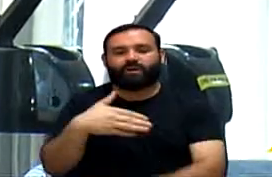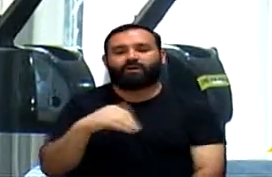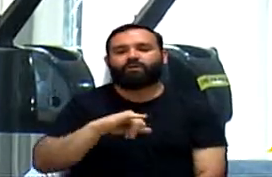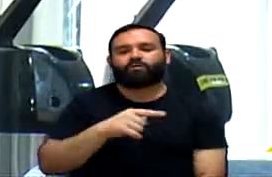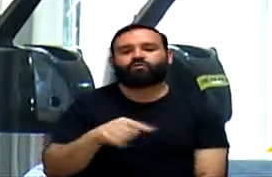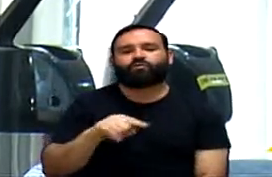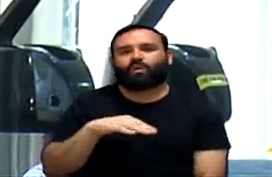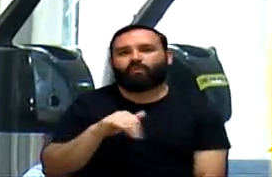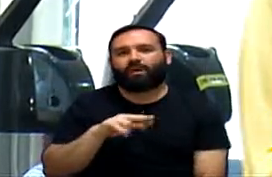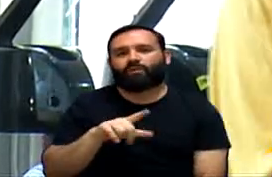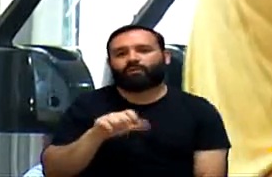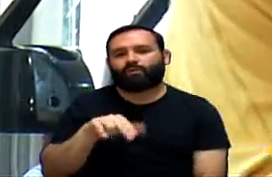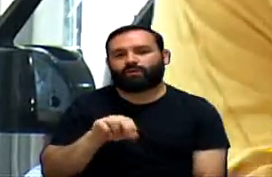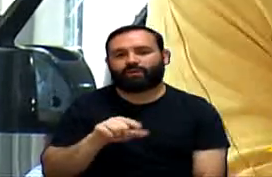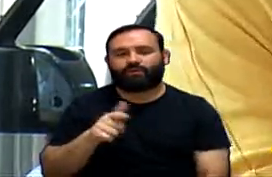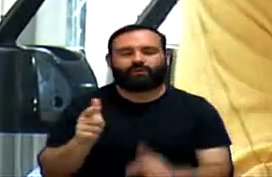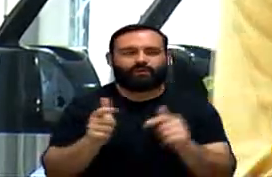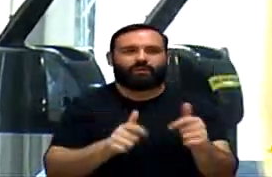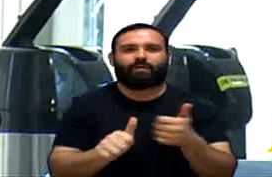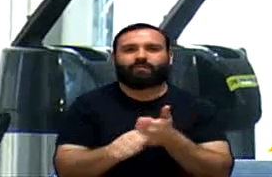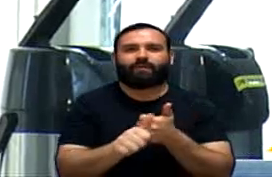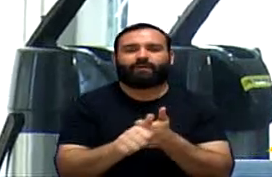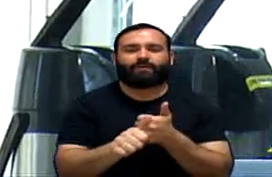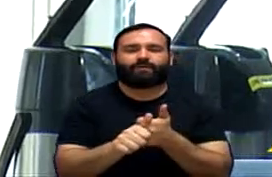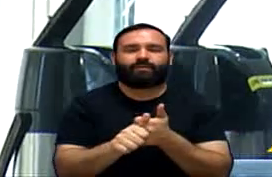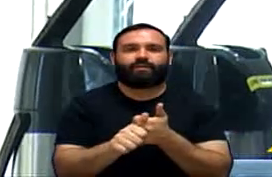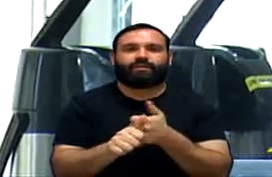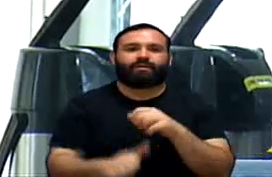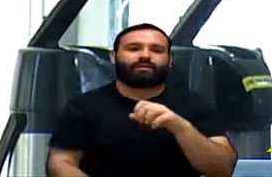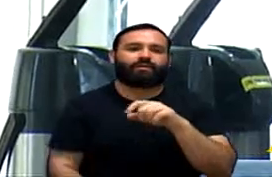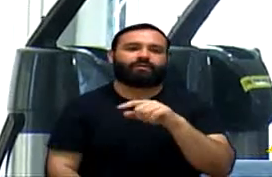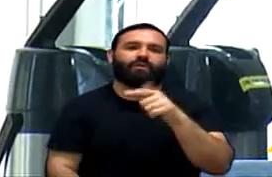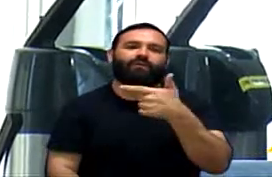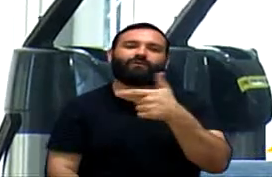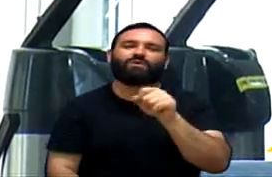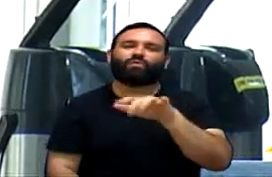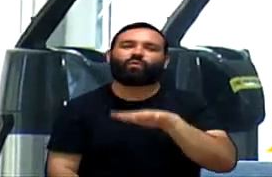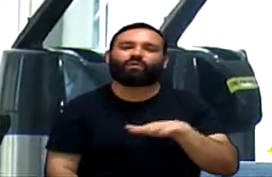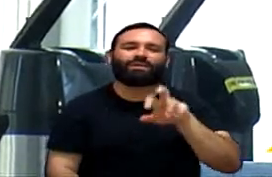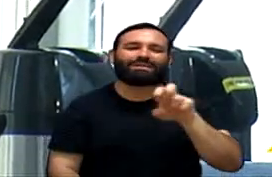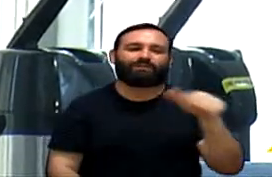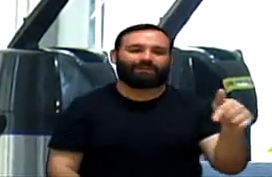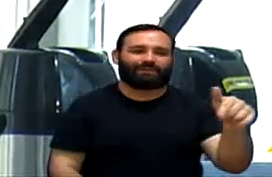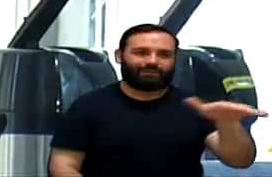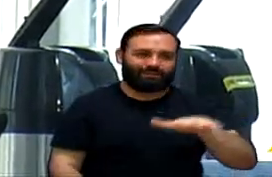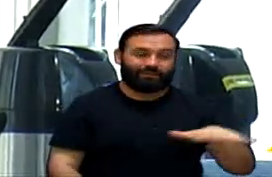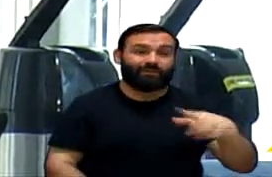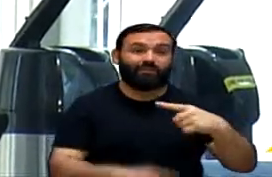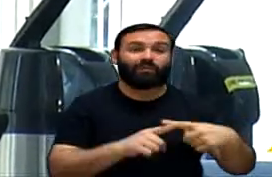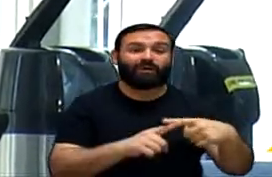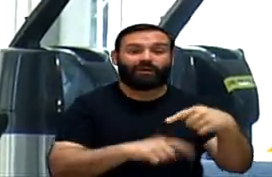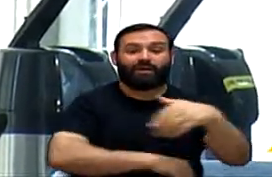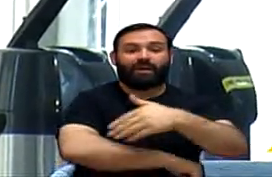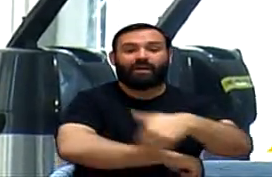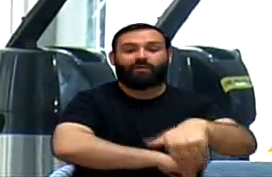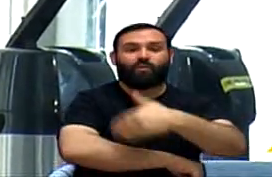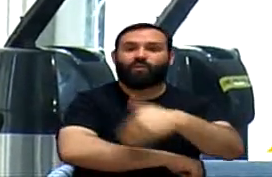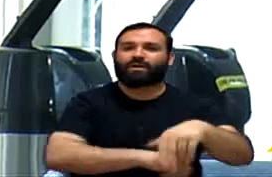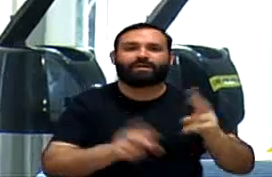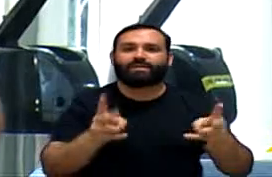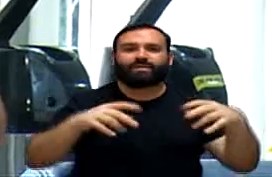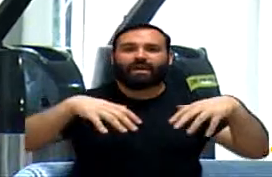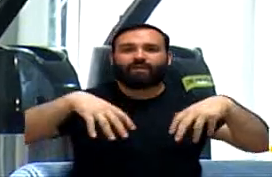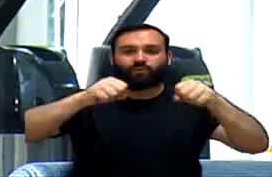Marcolino Ali no bairro entre o São Conrado e o Guaíba que ali é uma rua que fica sempre